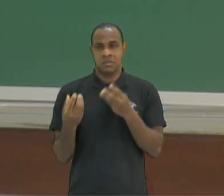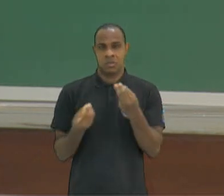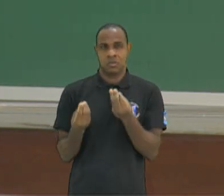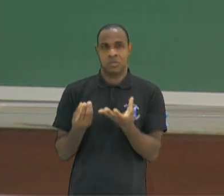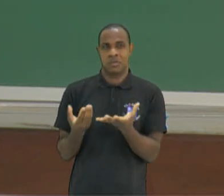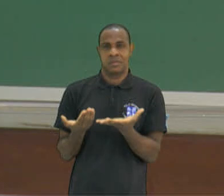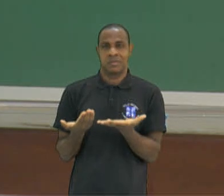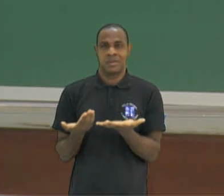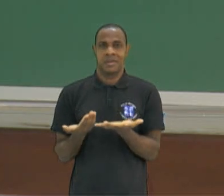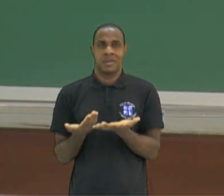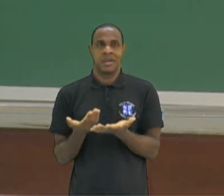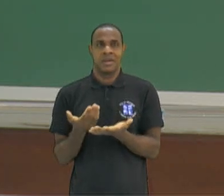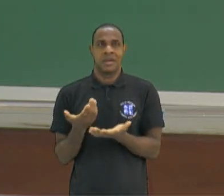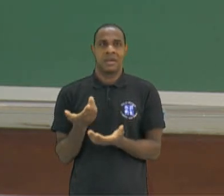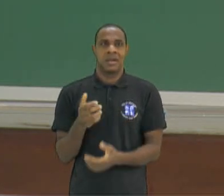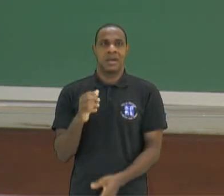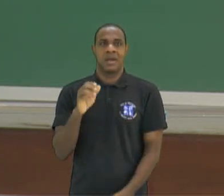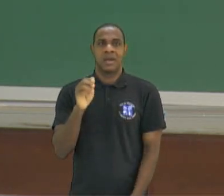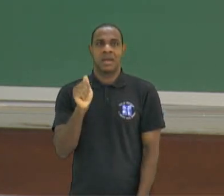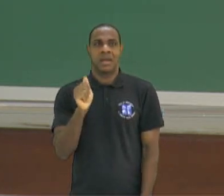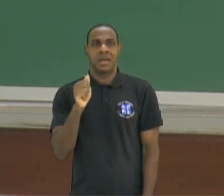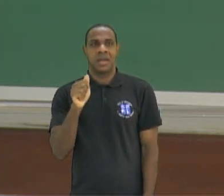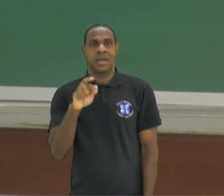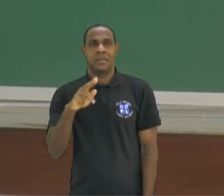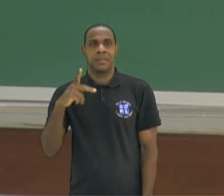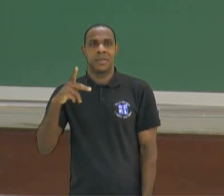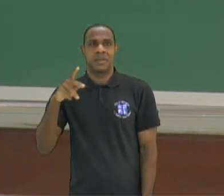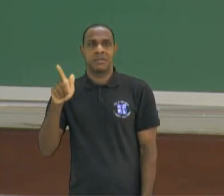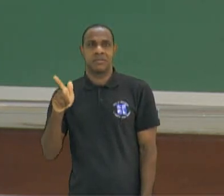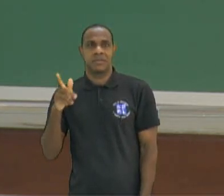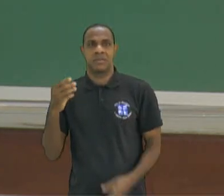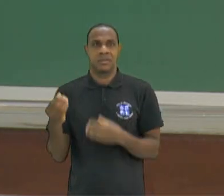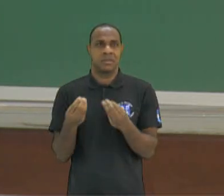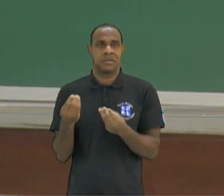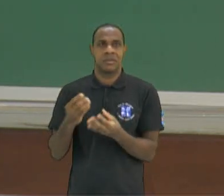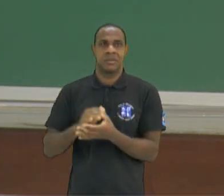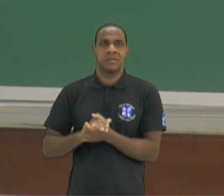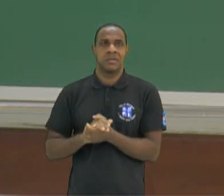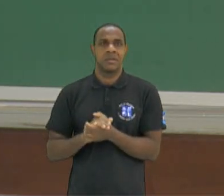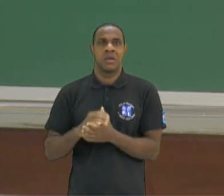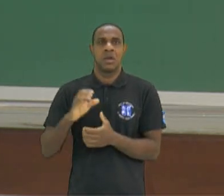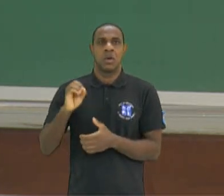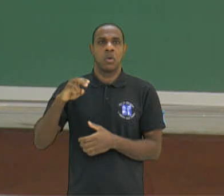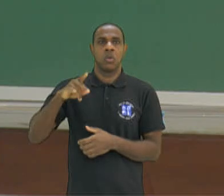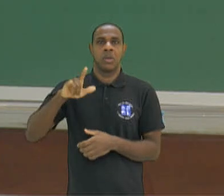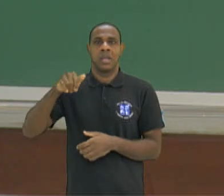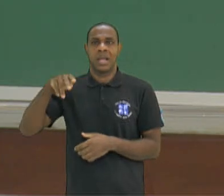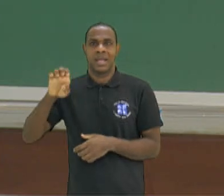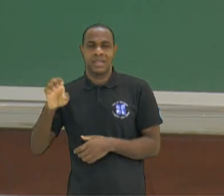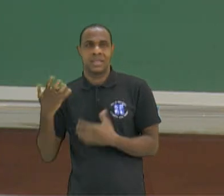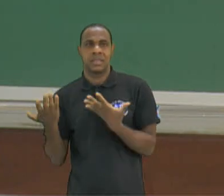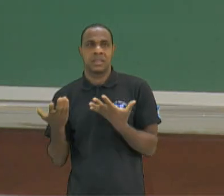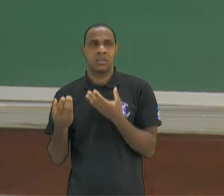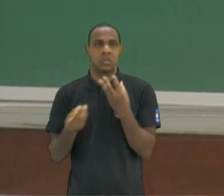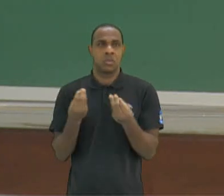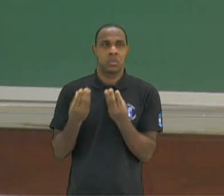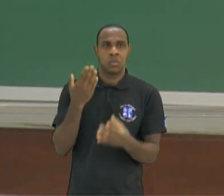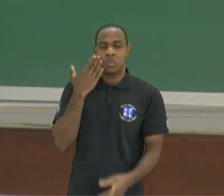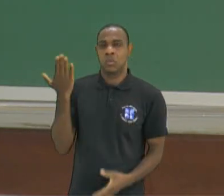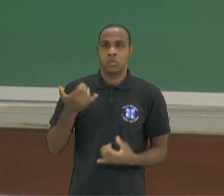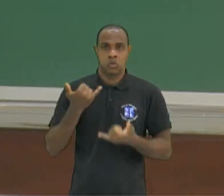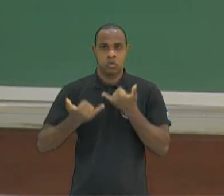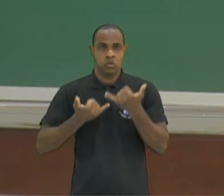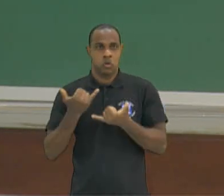MMORPG, MMORPG é Massive Multiplayer Online Role-Play Game. Então, um